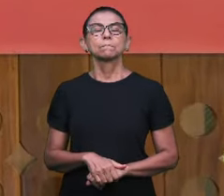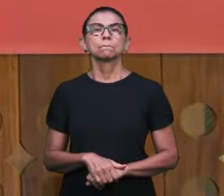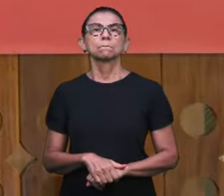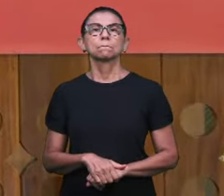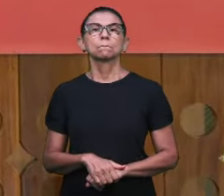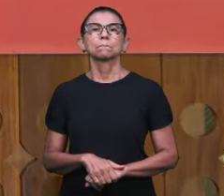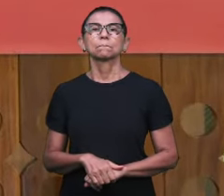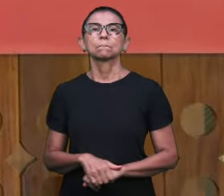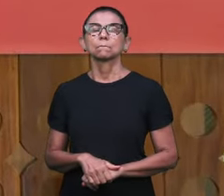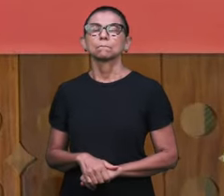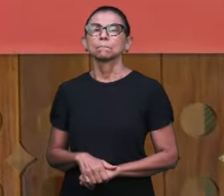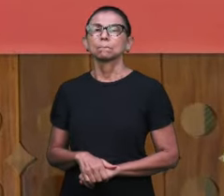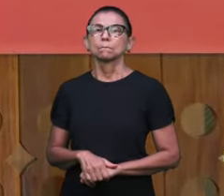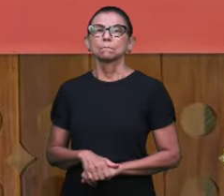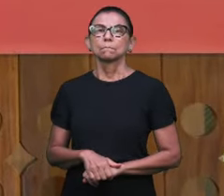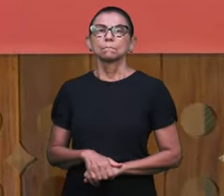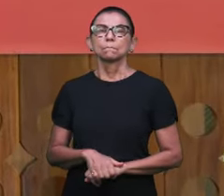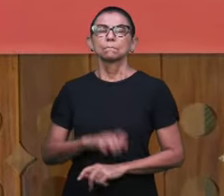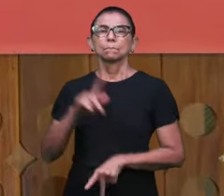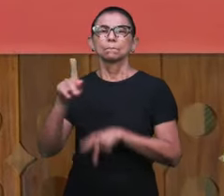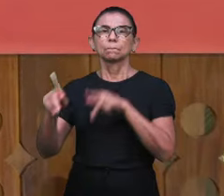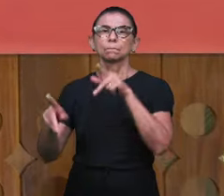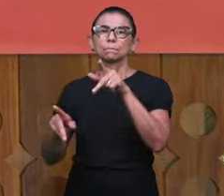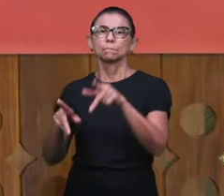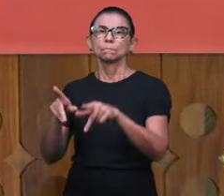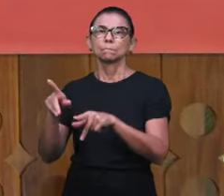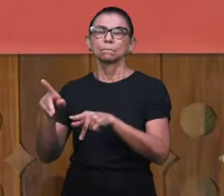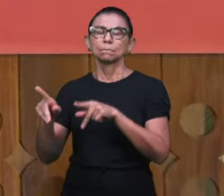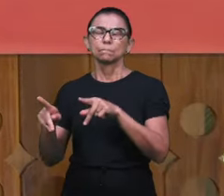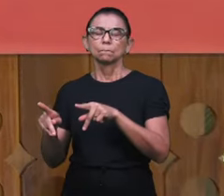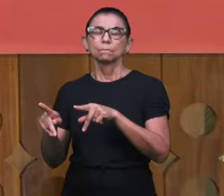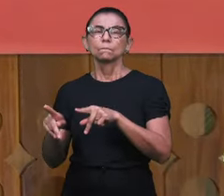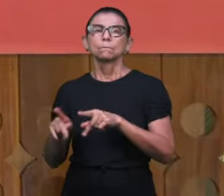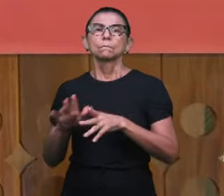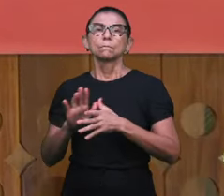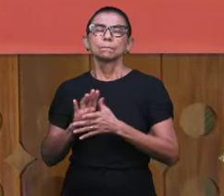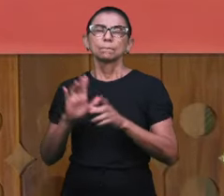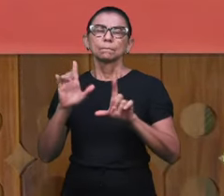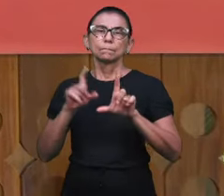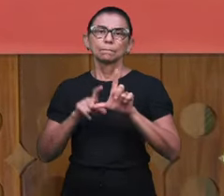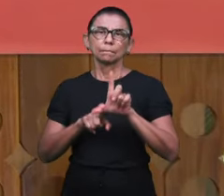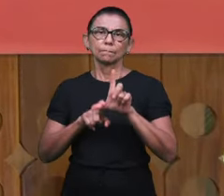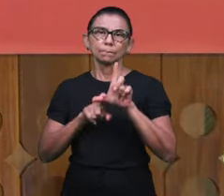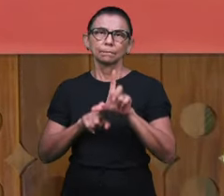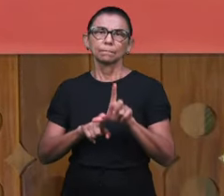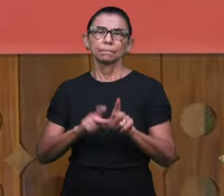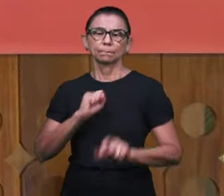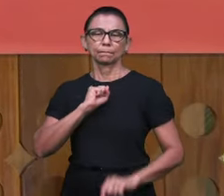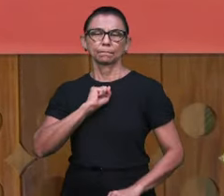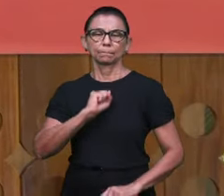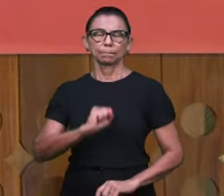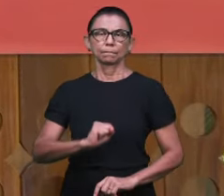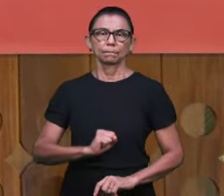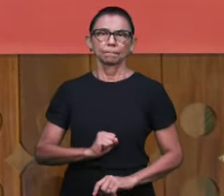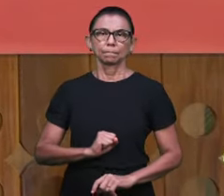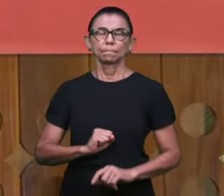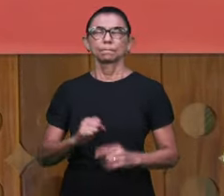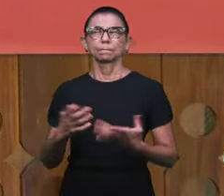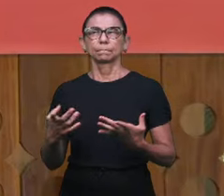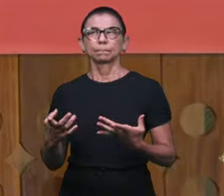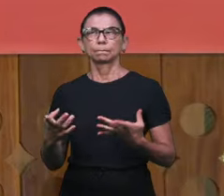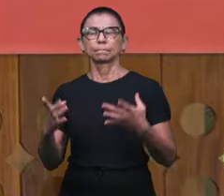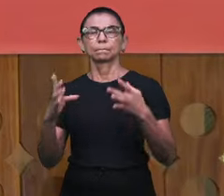um povo sacerdotal. Então, tudo que fazia estava ligado ao culto, ligado